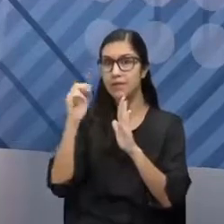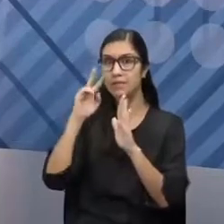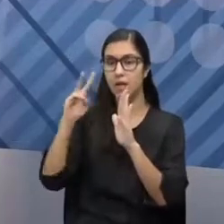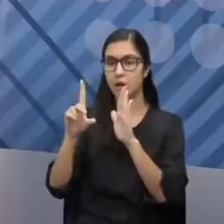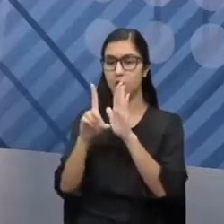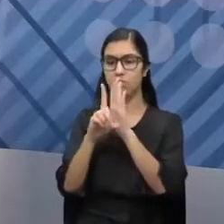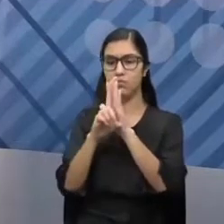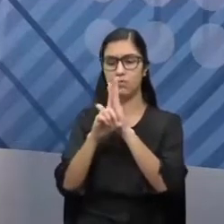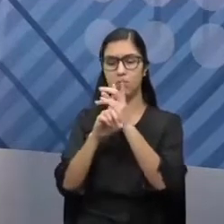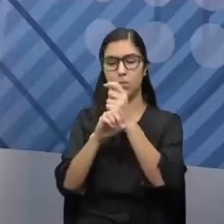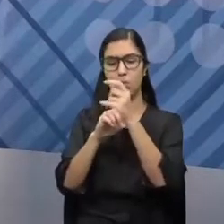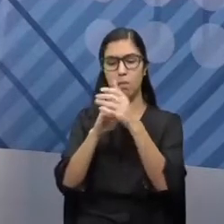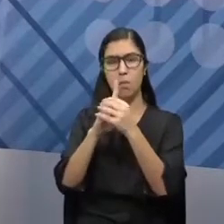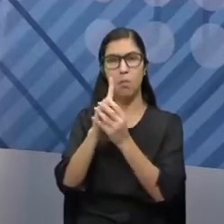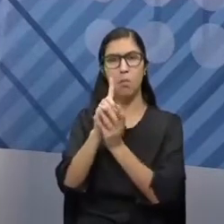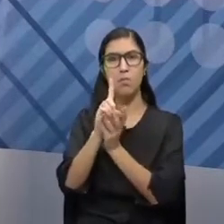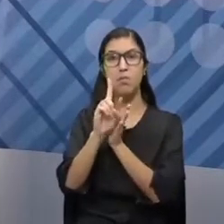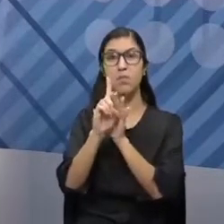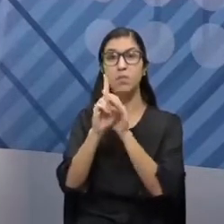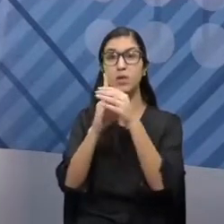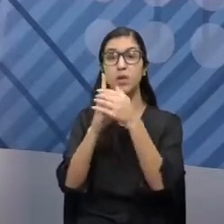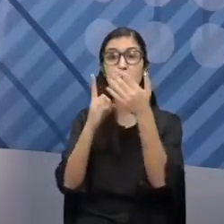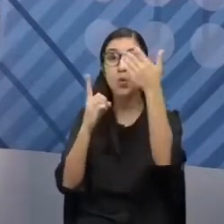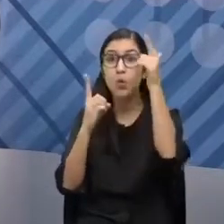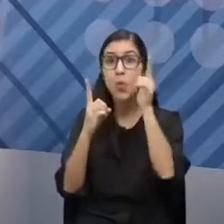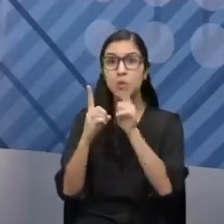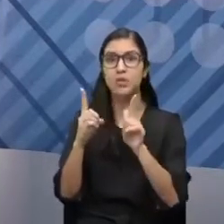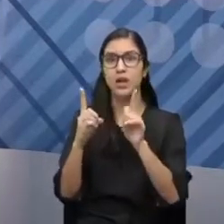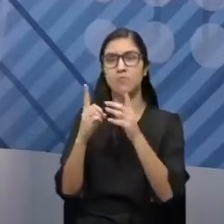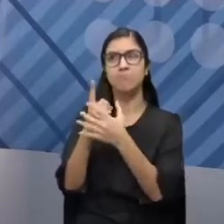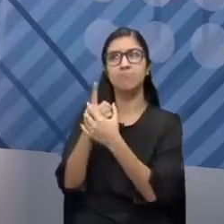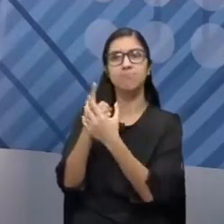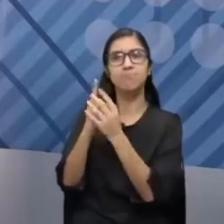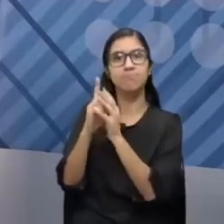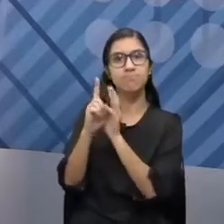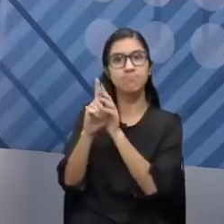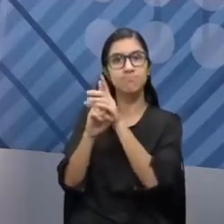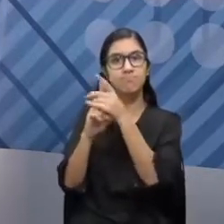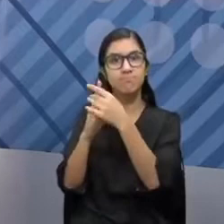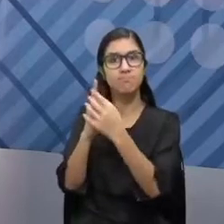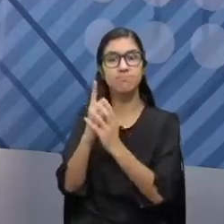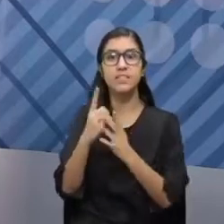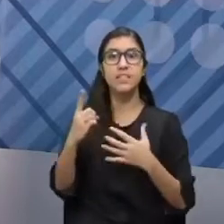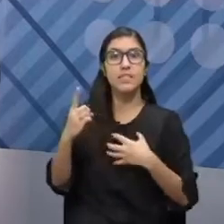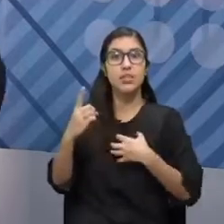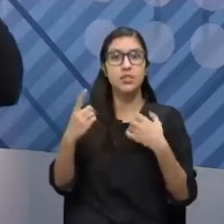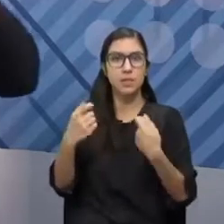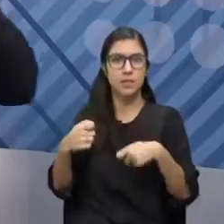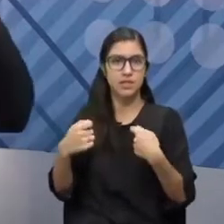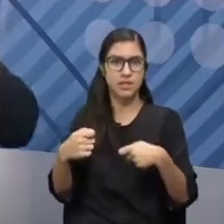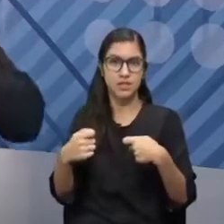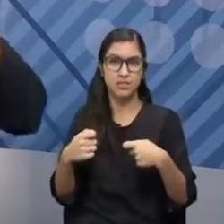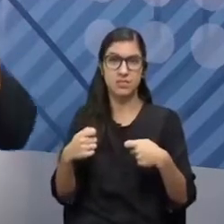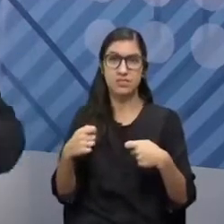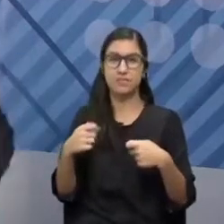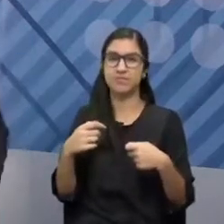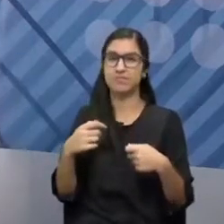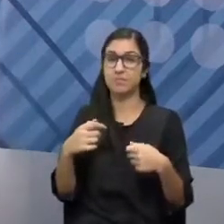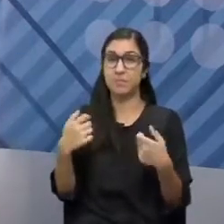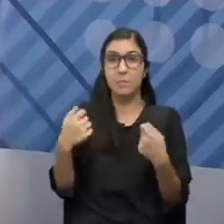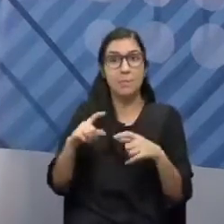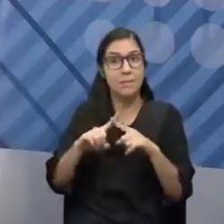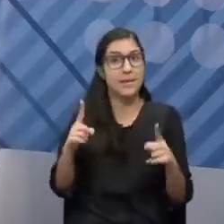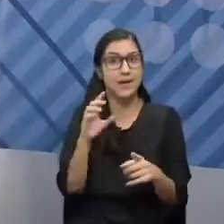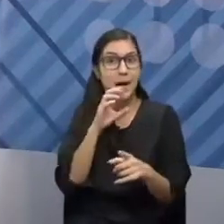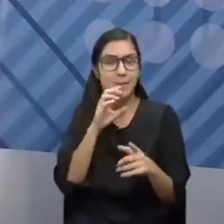consiga ler toda a sua letra, certo? Então, a mão dele muitas vezes vai dançar na sua mão. E isso de uma forma muito